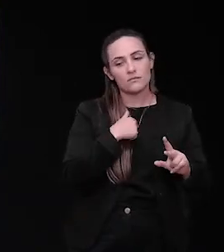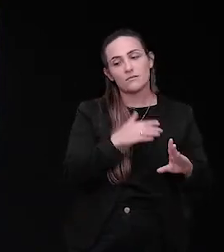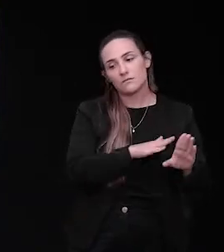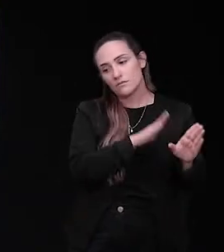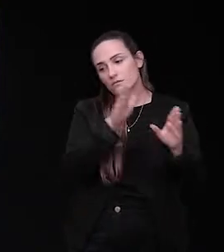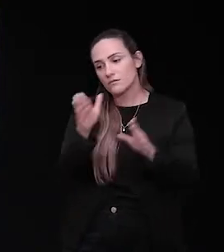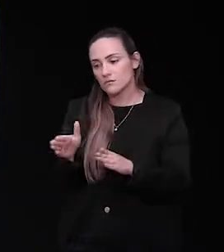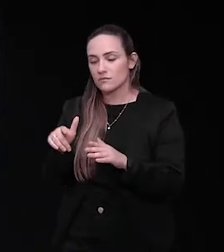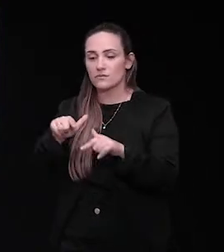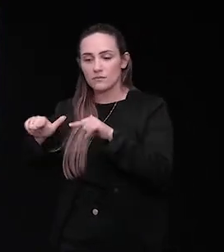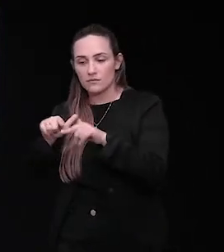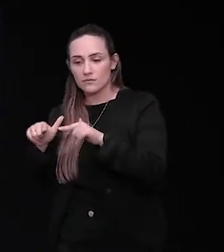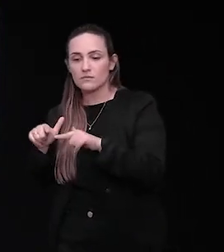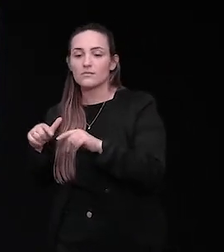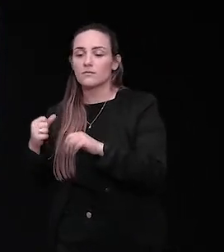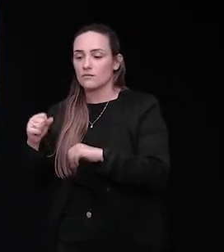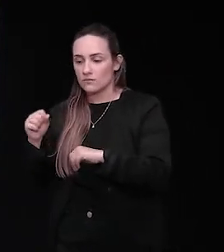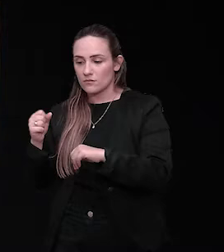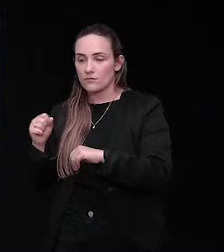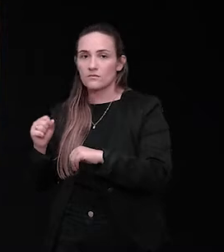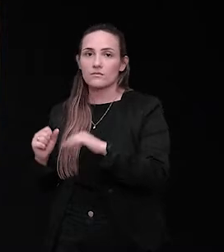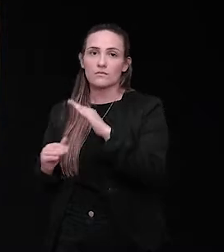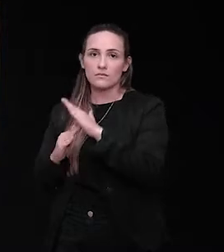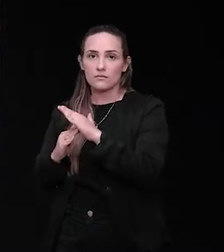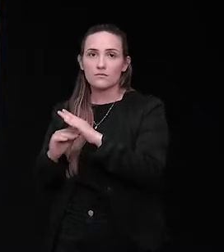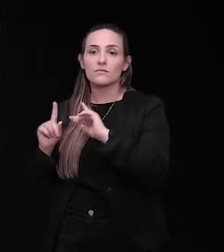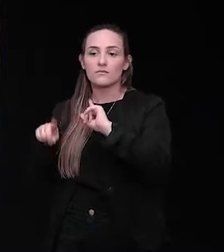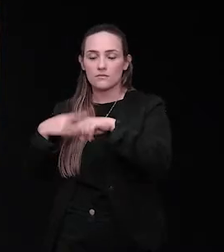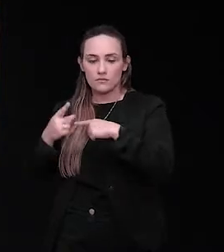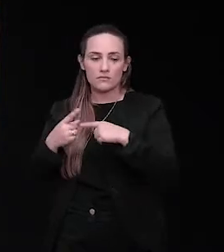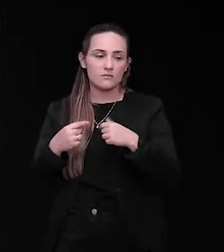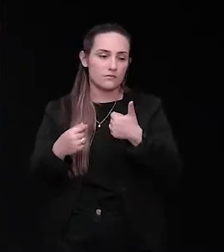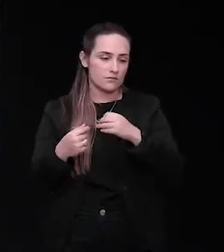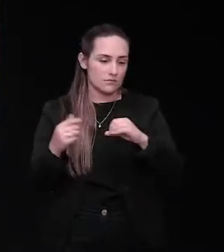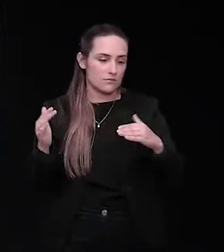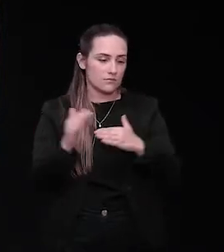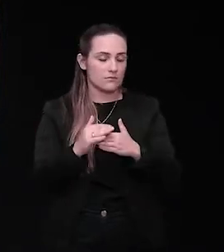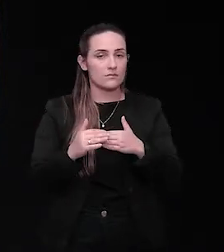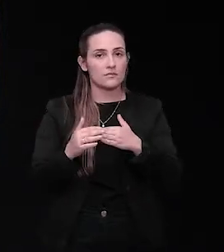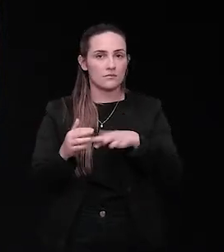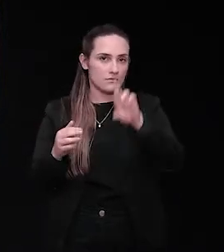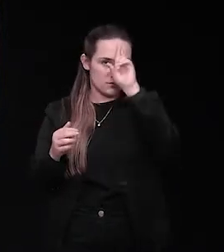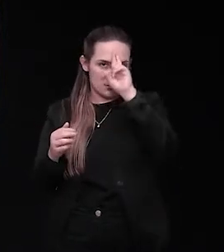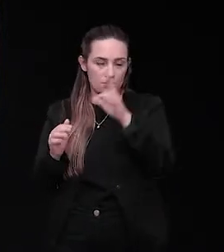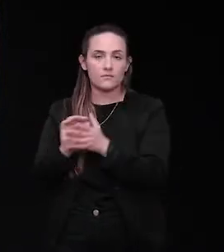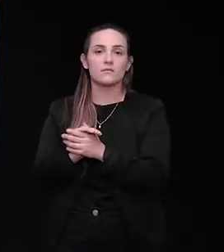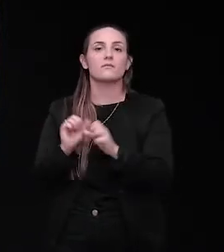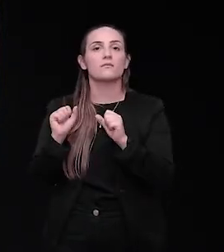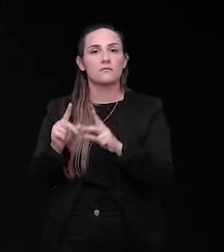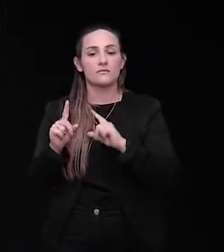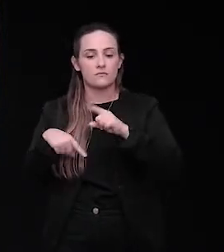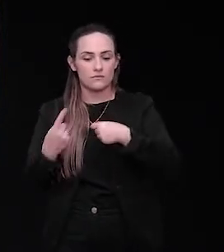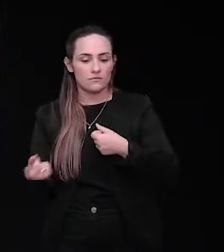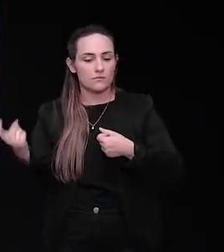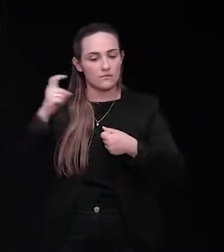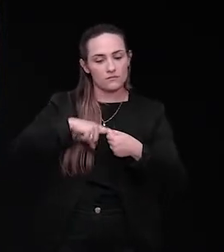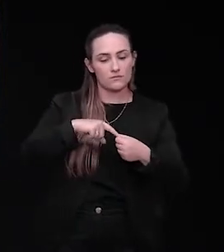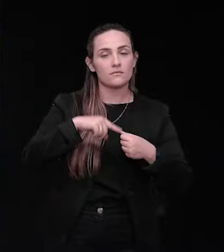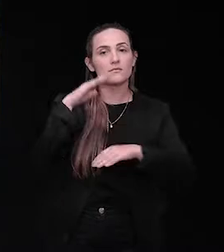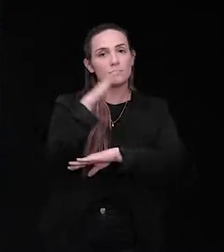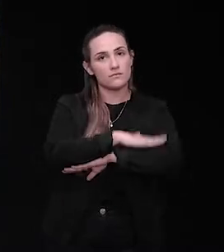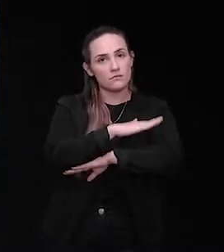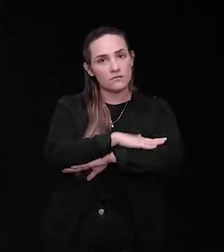o trabalho lá, e aí intercalava, ficava até às 8 horas, depois das 10 a meio-dia, meu pai deixava estudando, quando não tinha um